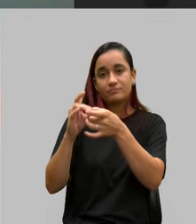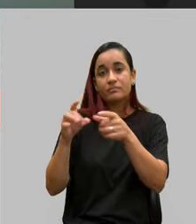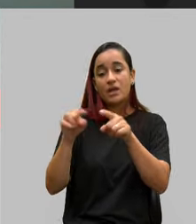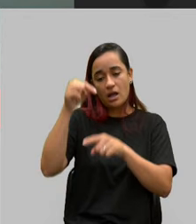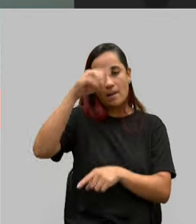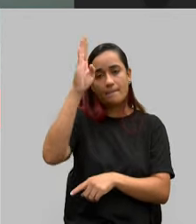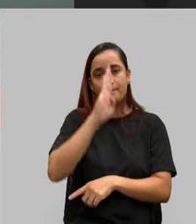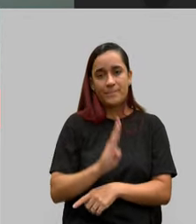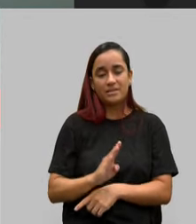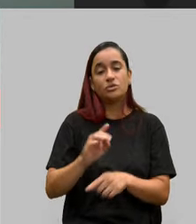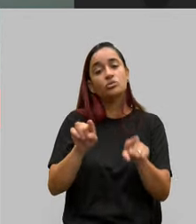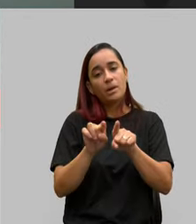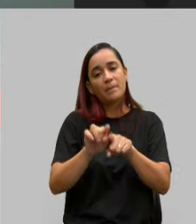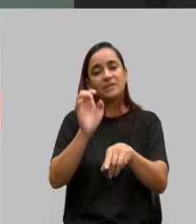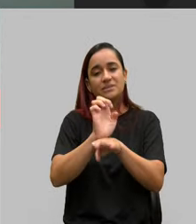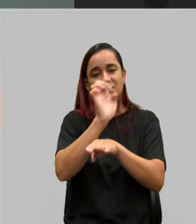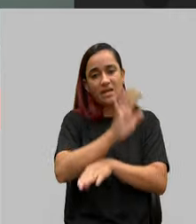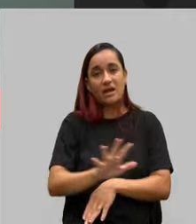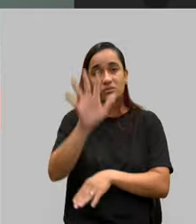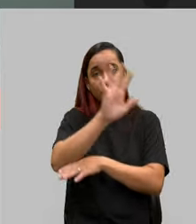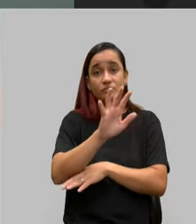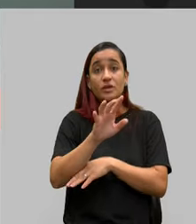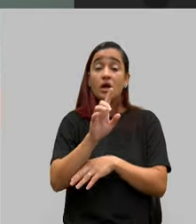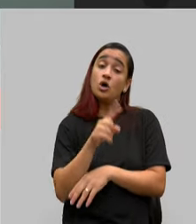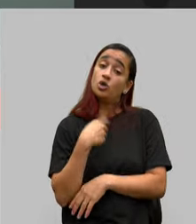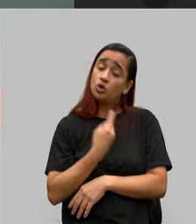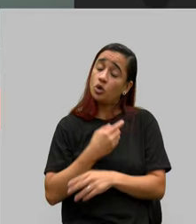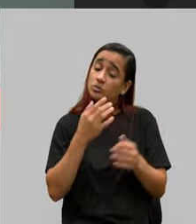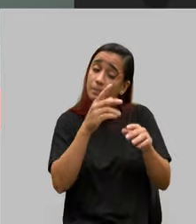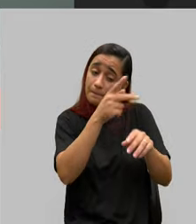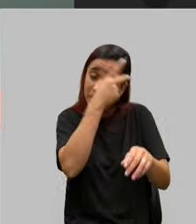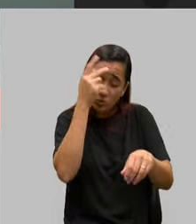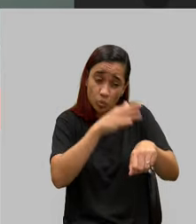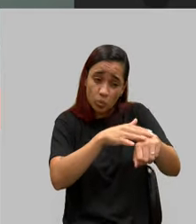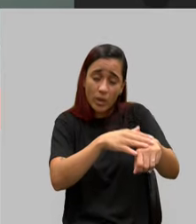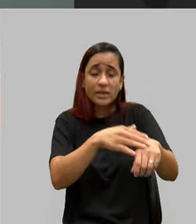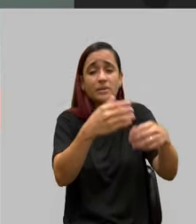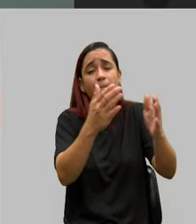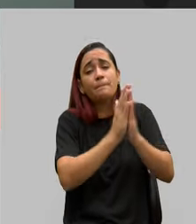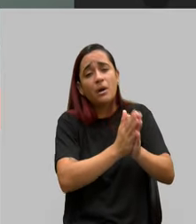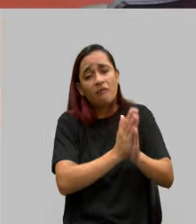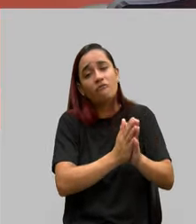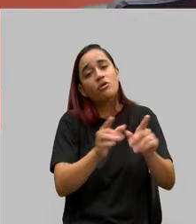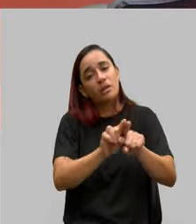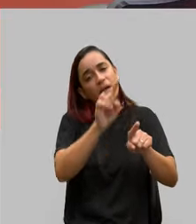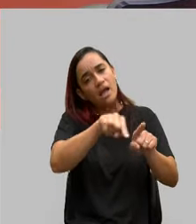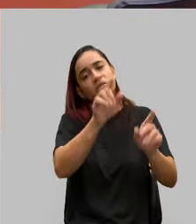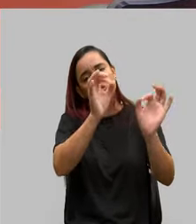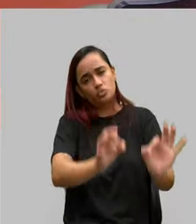país os nossos pacientes Clamam e merecem esse direito Muito obrigada